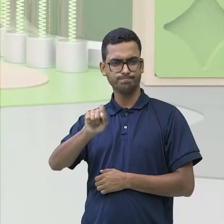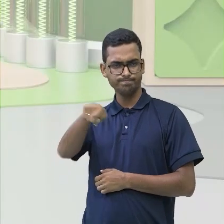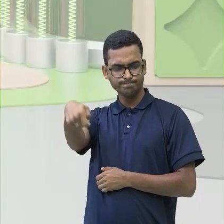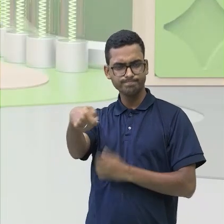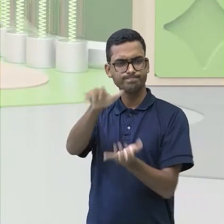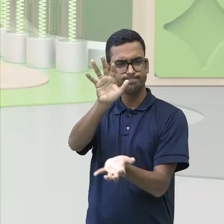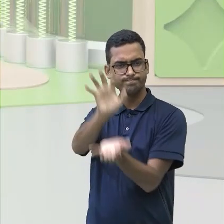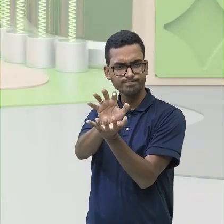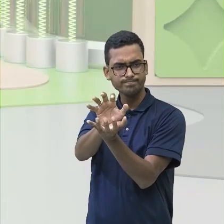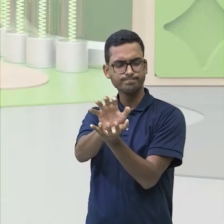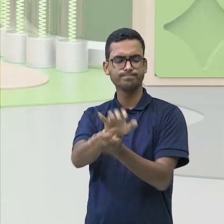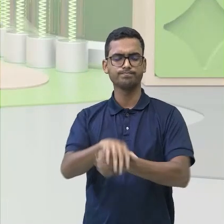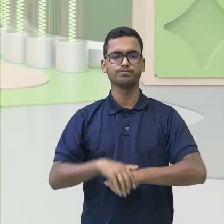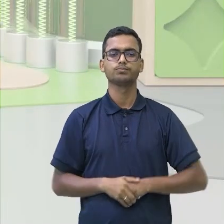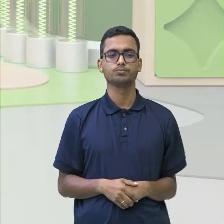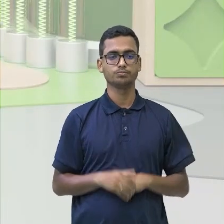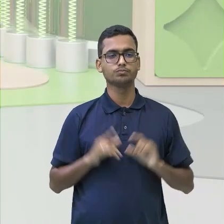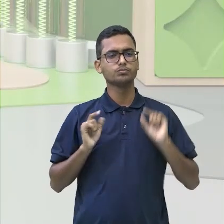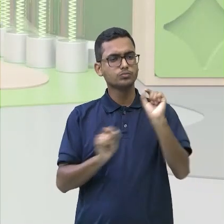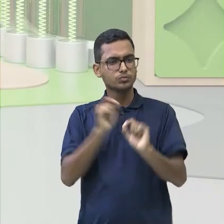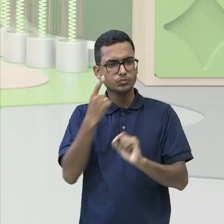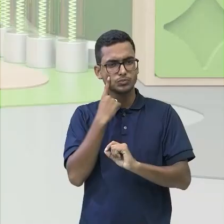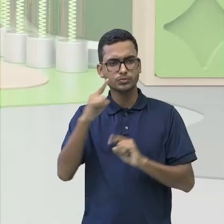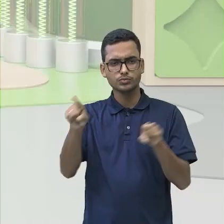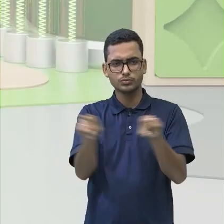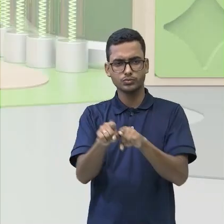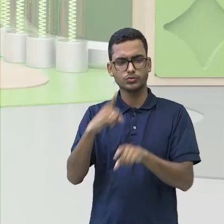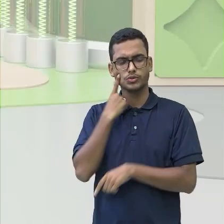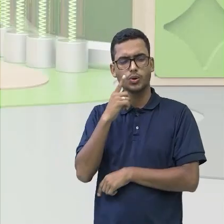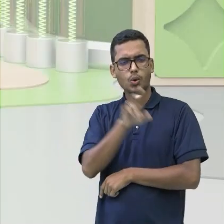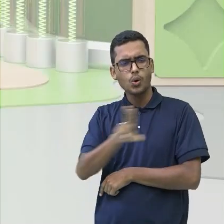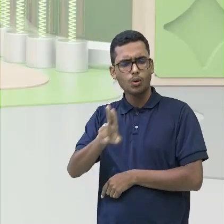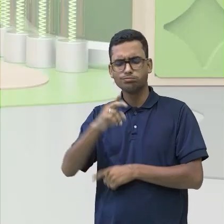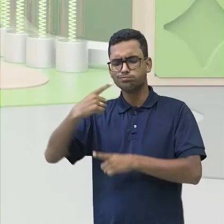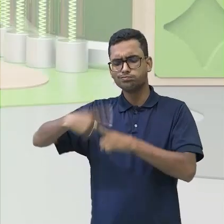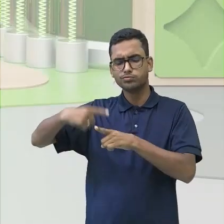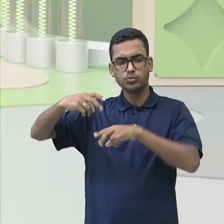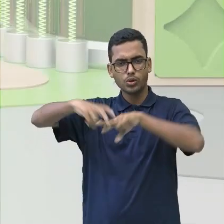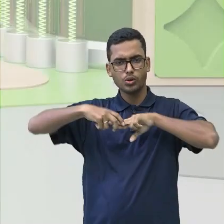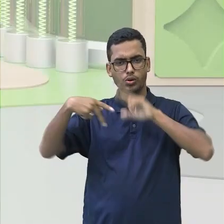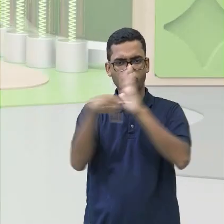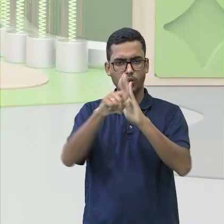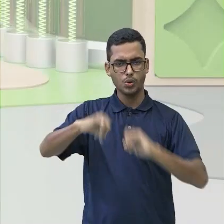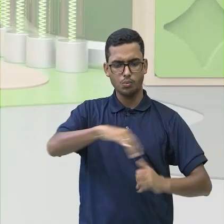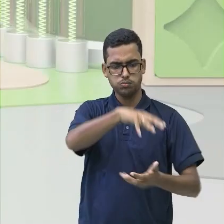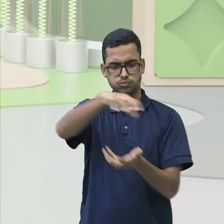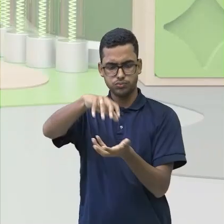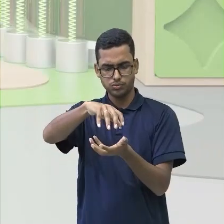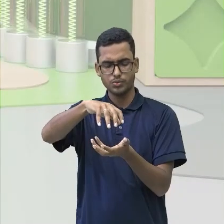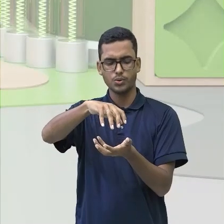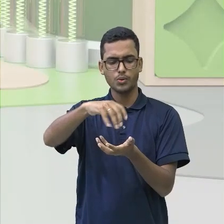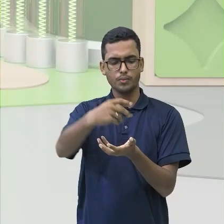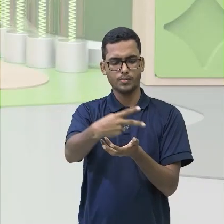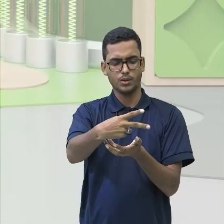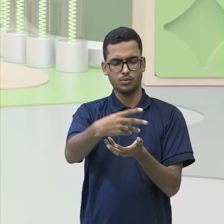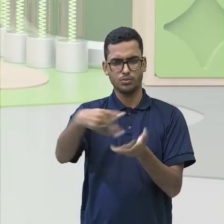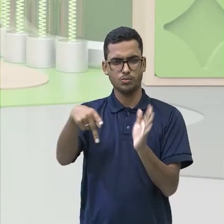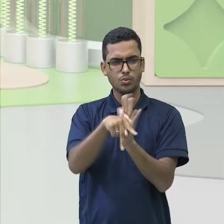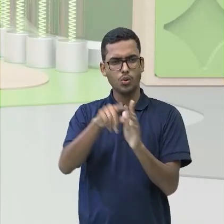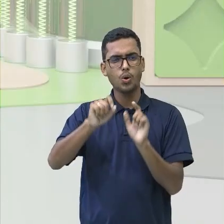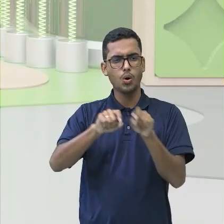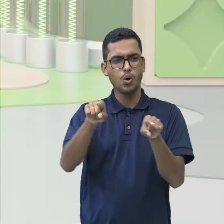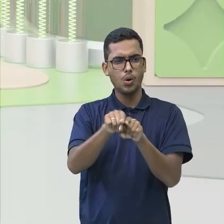zona intertropical recebe esse nome por se localizar entre os trópicos de Câncer e de Capricórnio, e trata-se aí